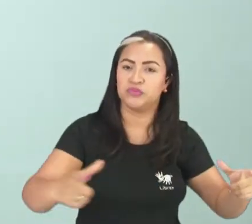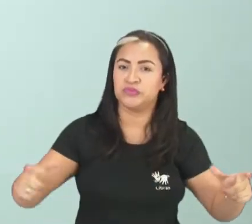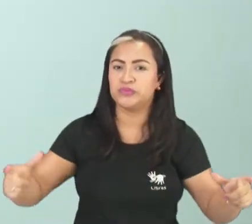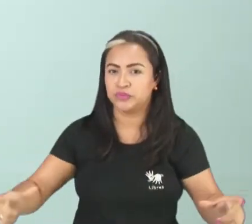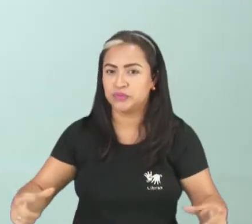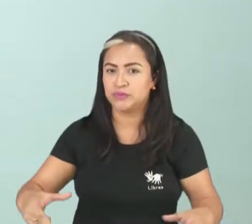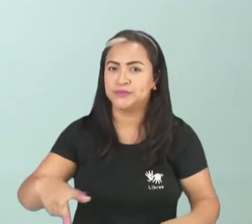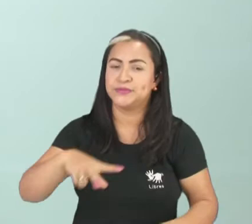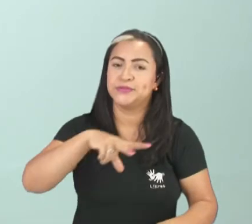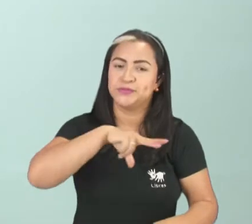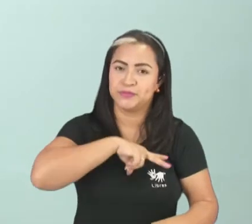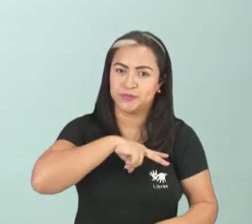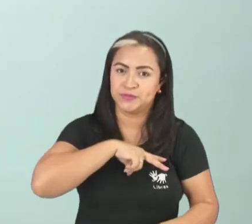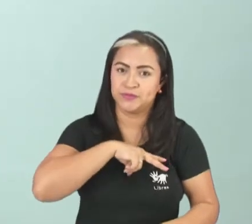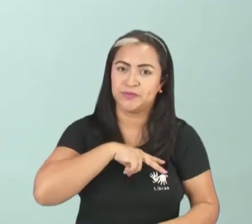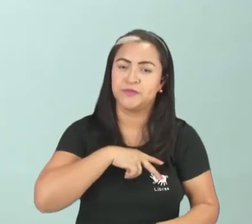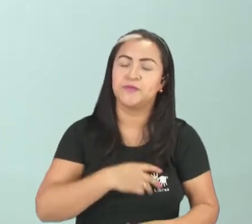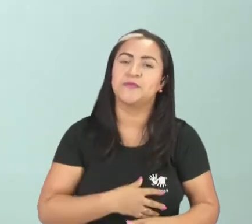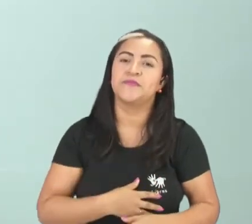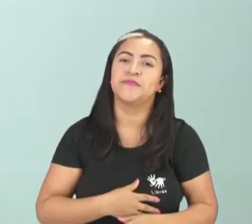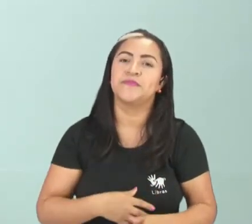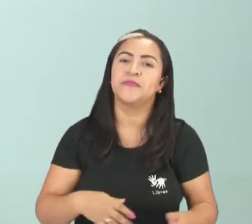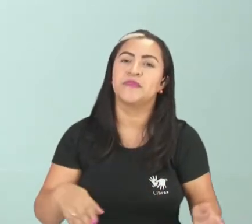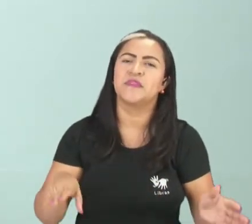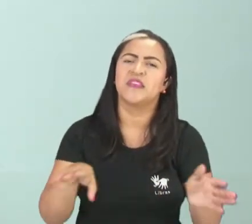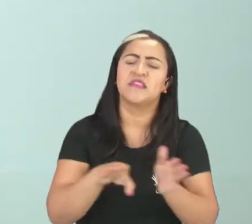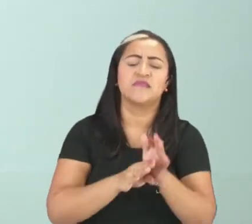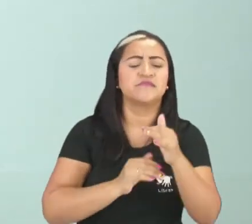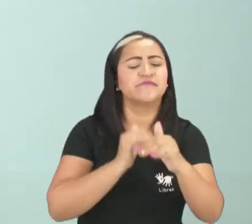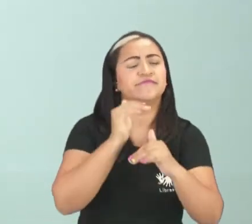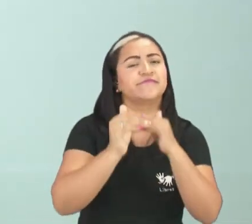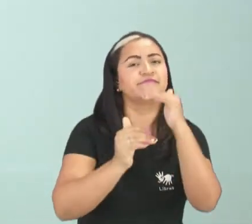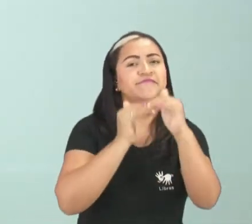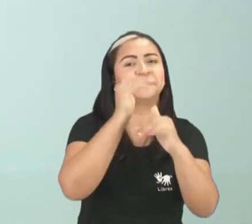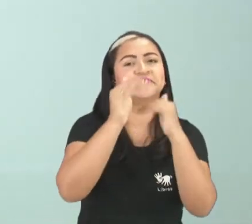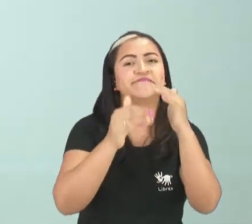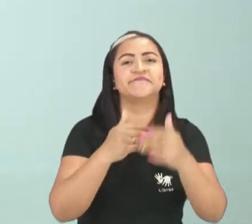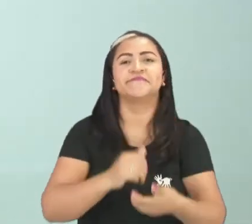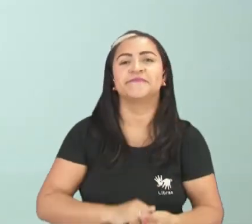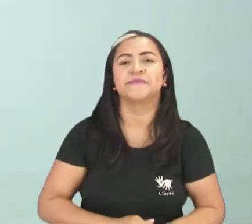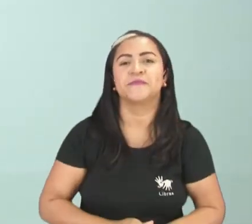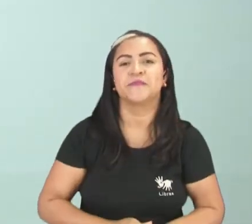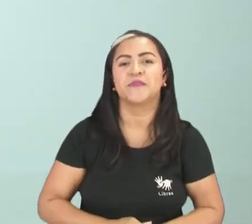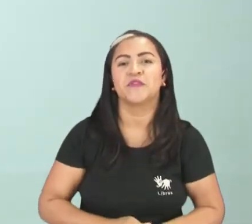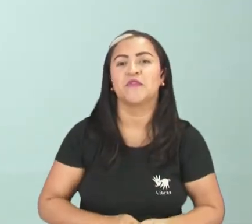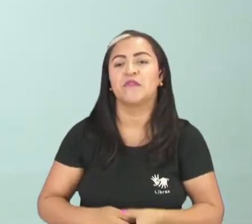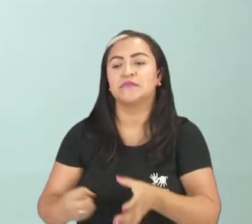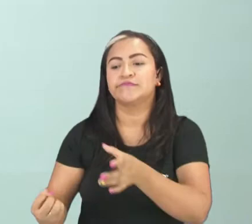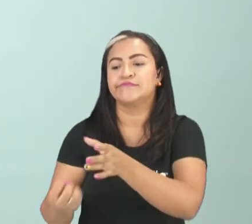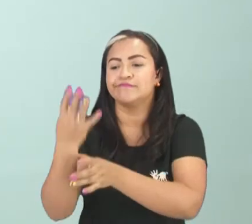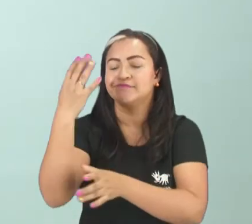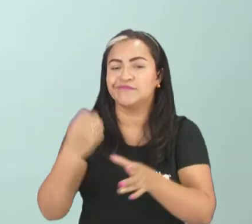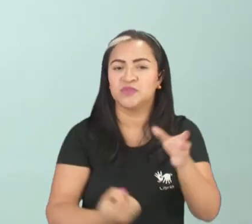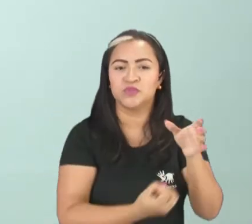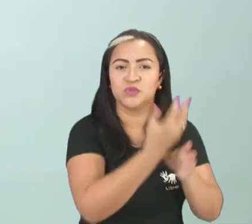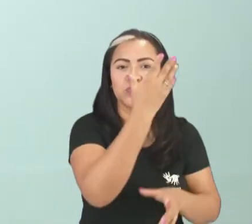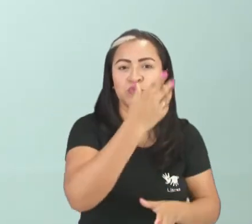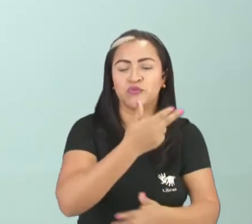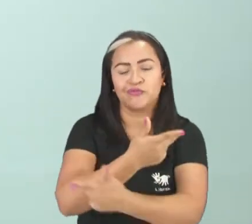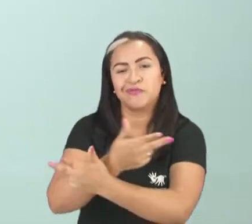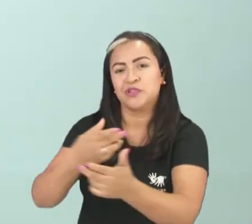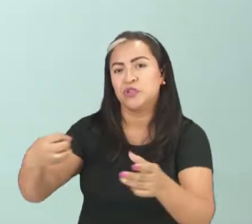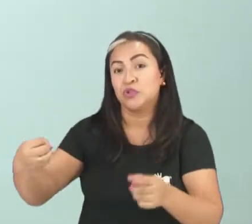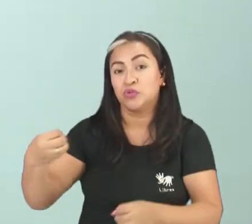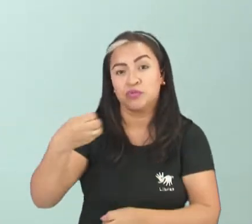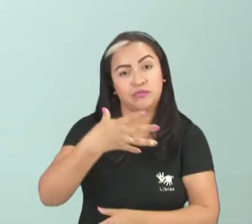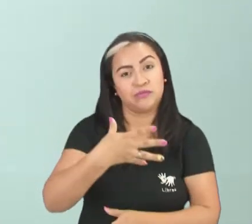Portugal. Então, esses desenvolvimentos foram acontecendo, vão surgindo aí novidades. Aí nós temos ali